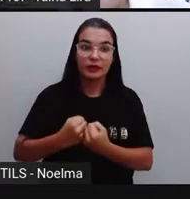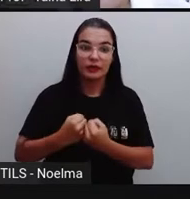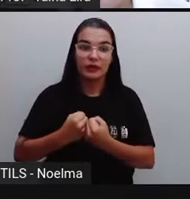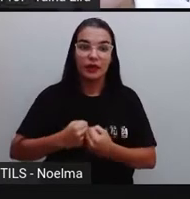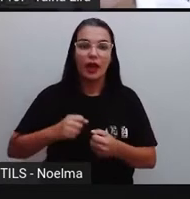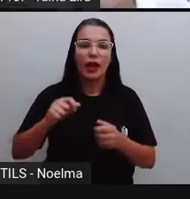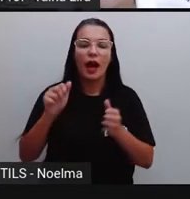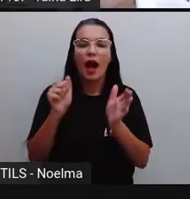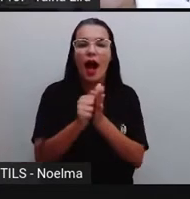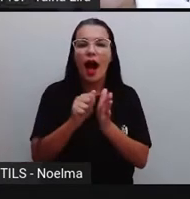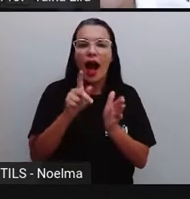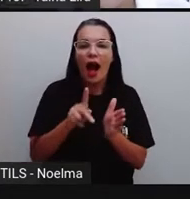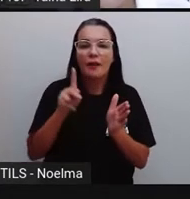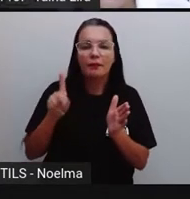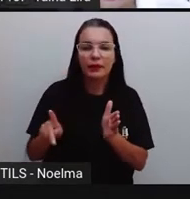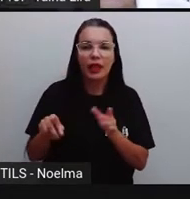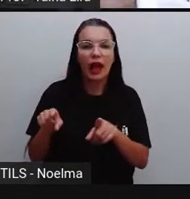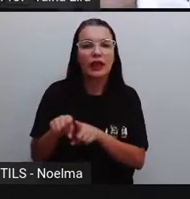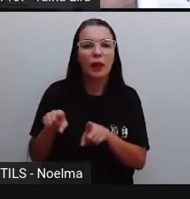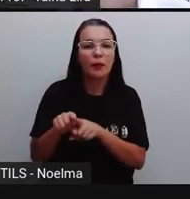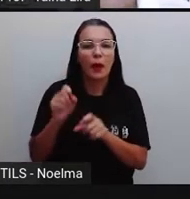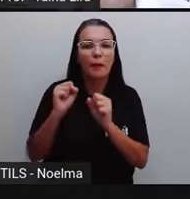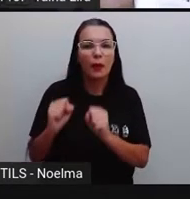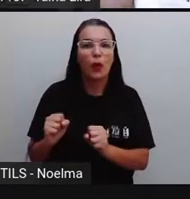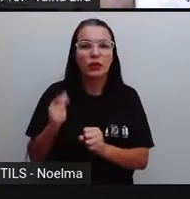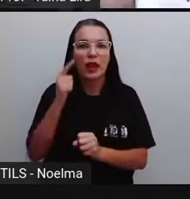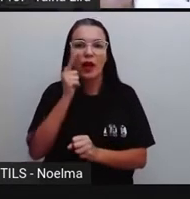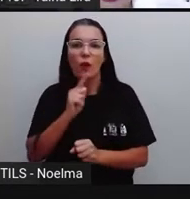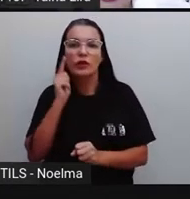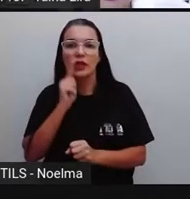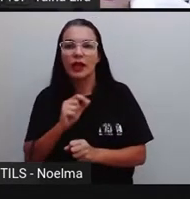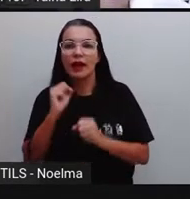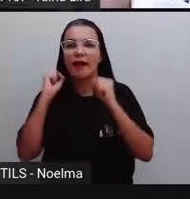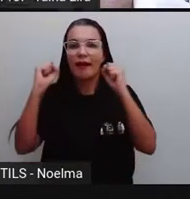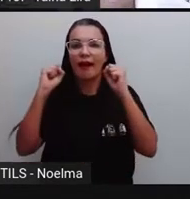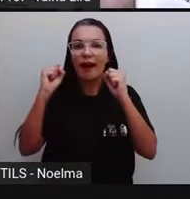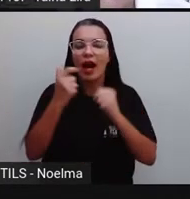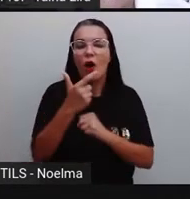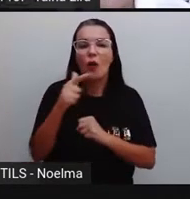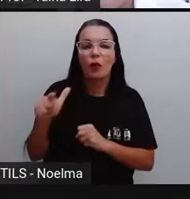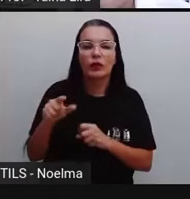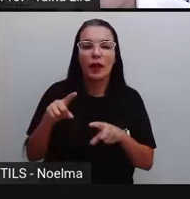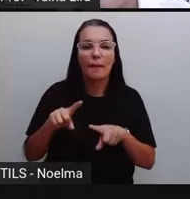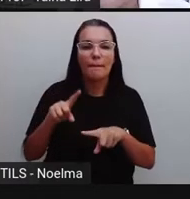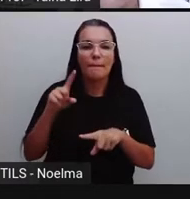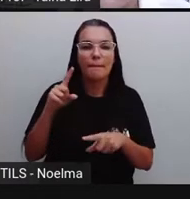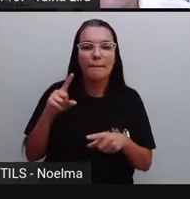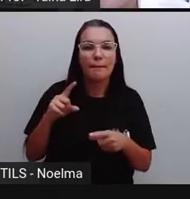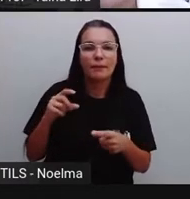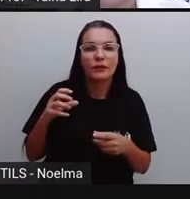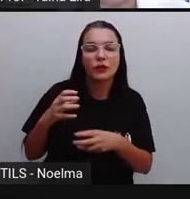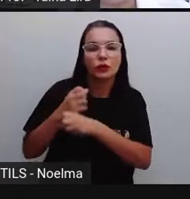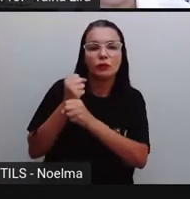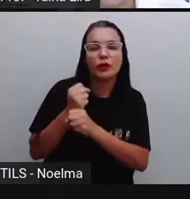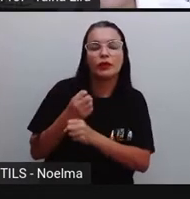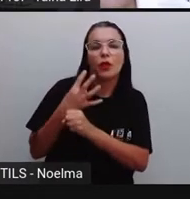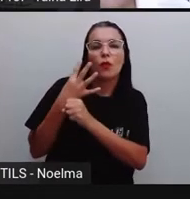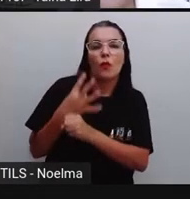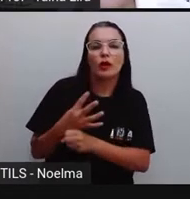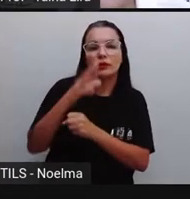app e concorra a outra mais 4 refrigerantes. É, resultado do sorteio,